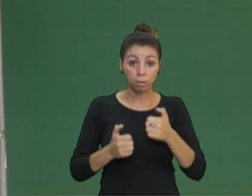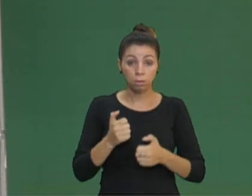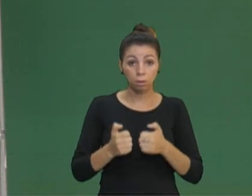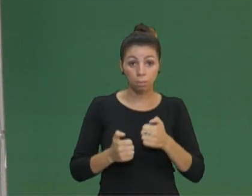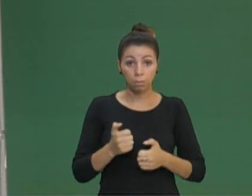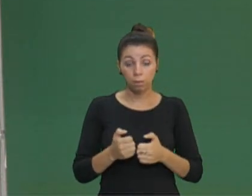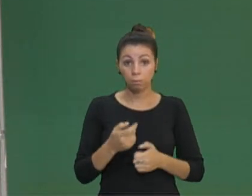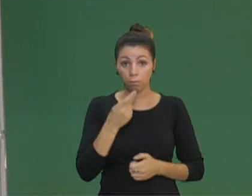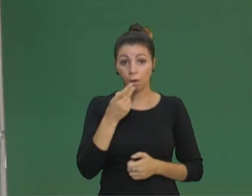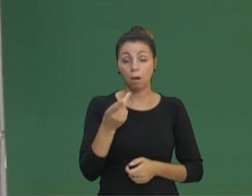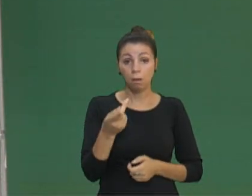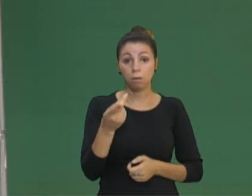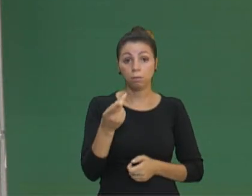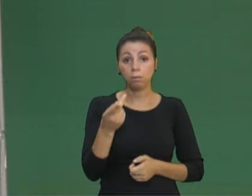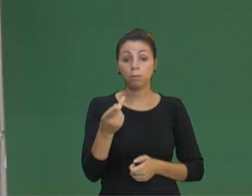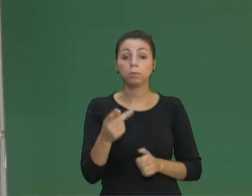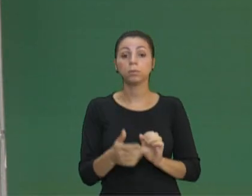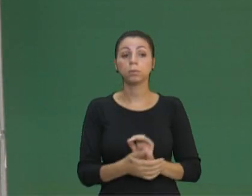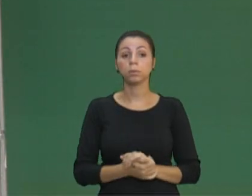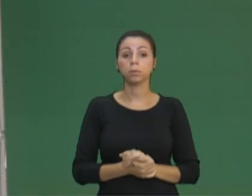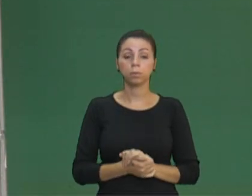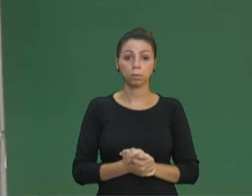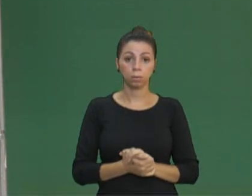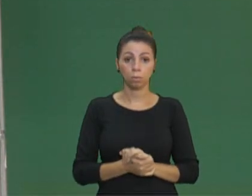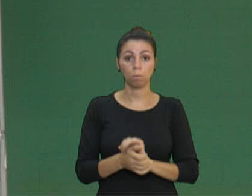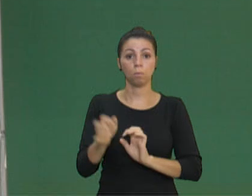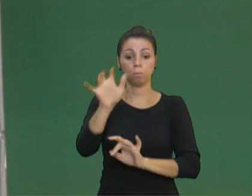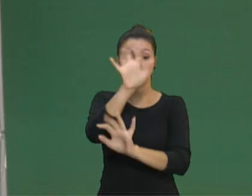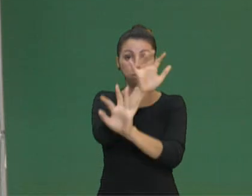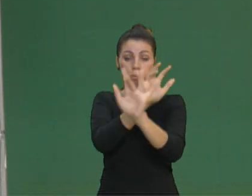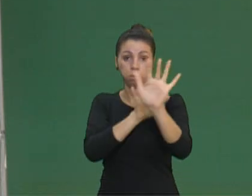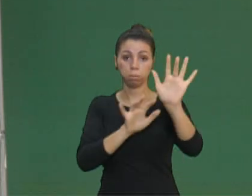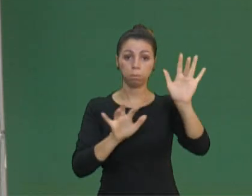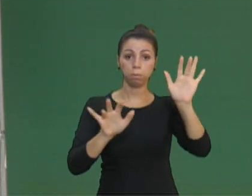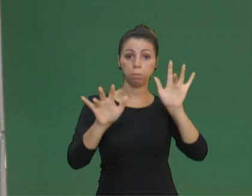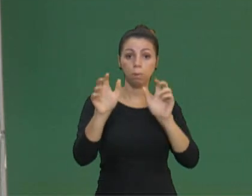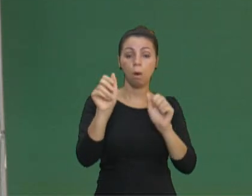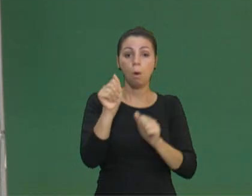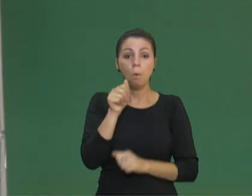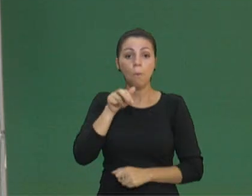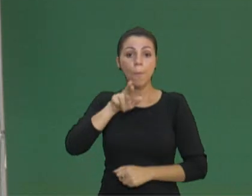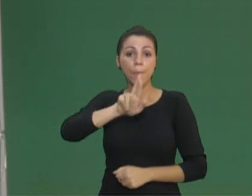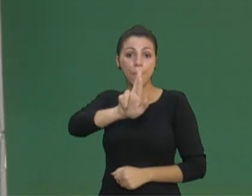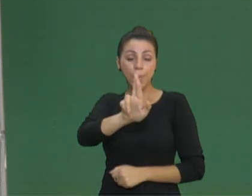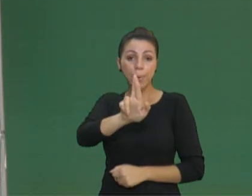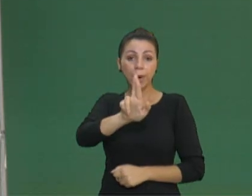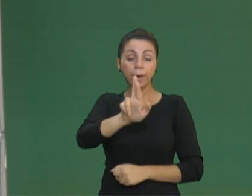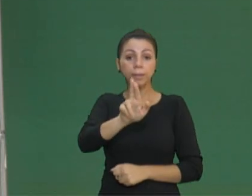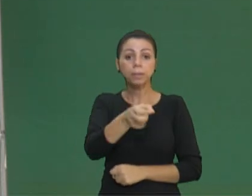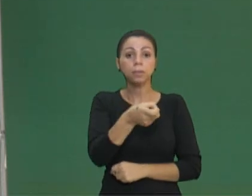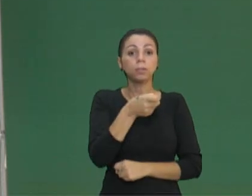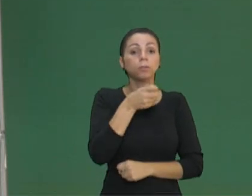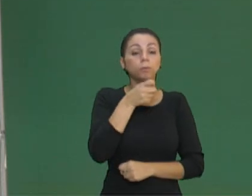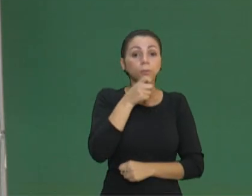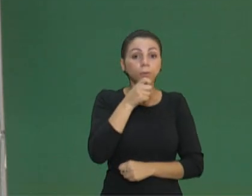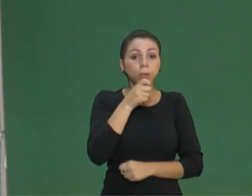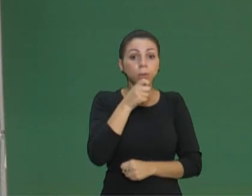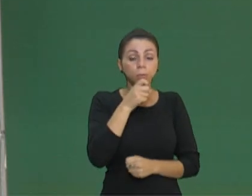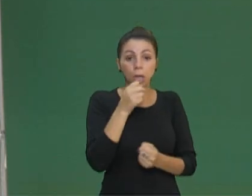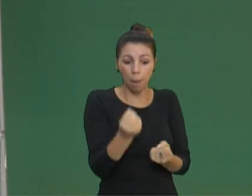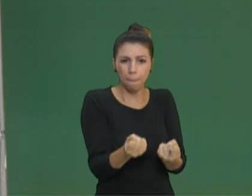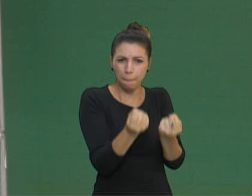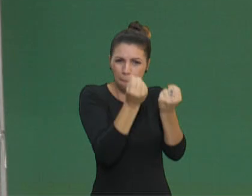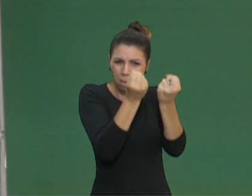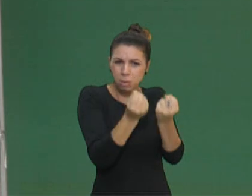né, a tendência é que o ar frio, ele sempre desça, porque ele é mais denso, ele é mais